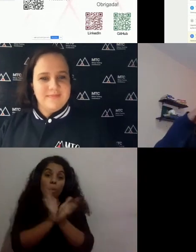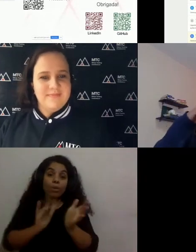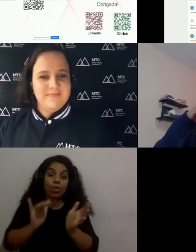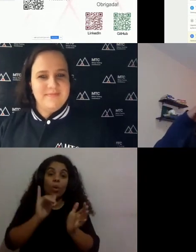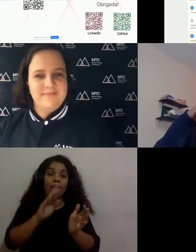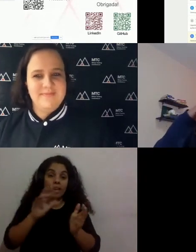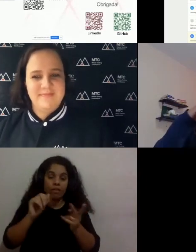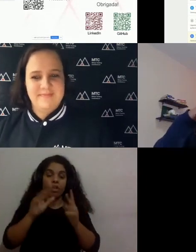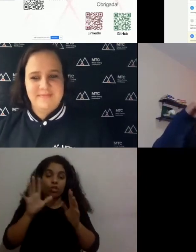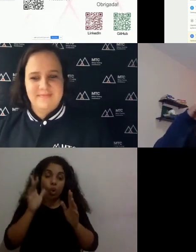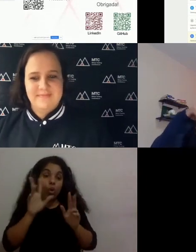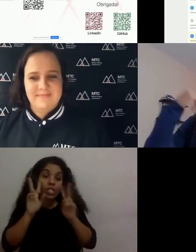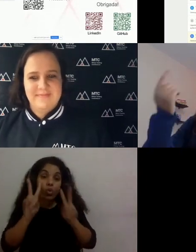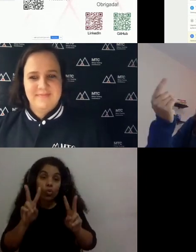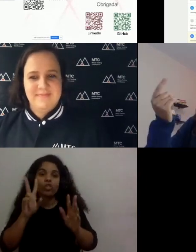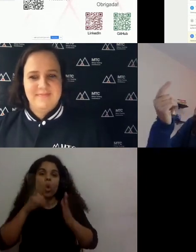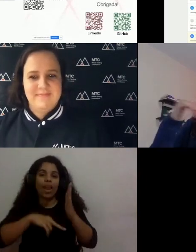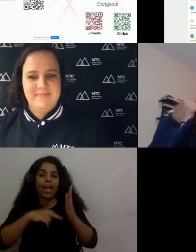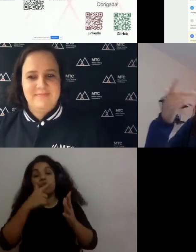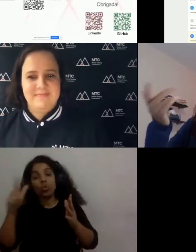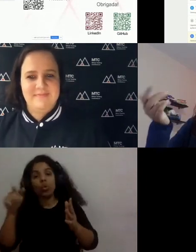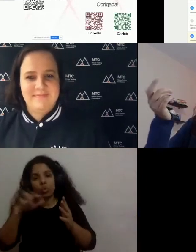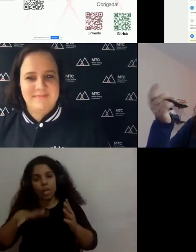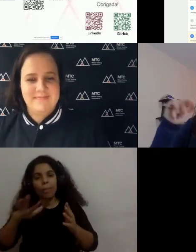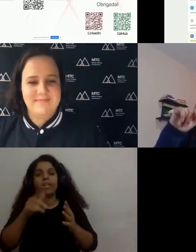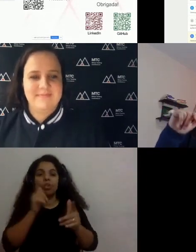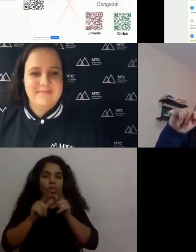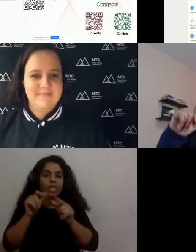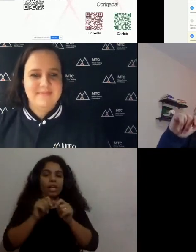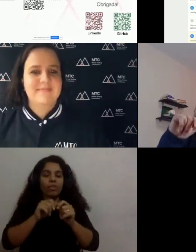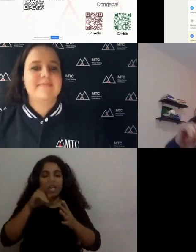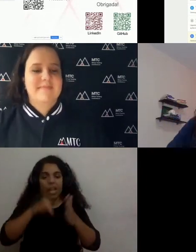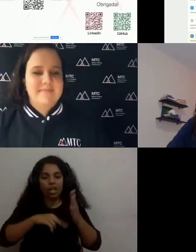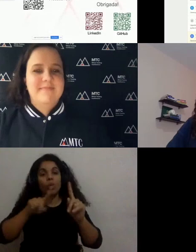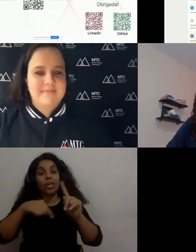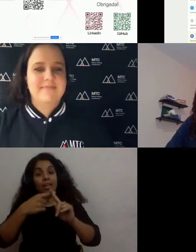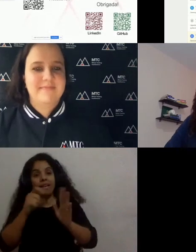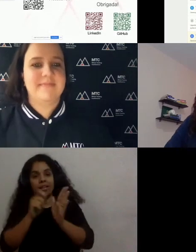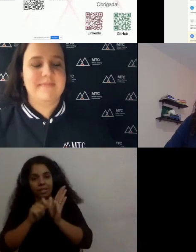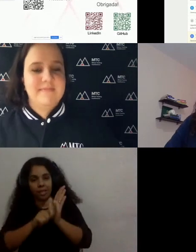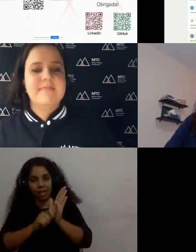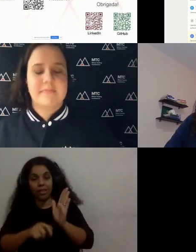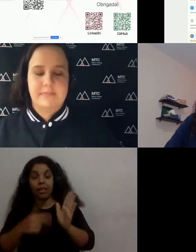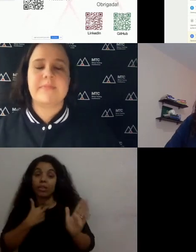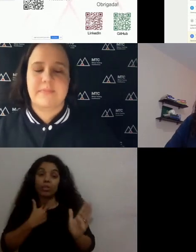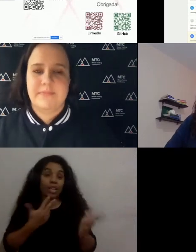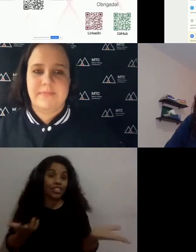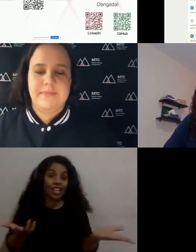só ler, só ler. Nos outros ambientes eu consigo fazer leitura e escrita. Então, não tem